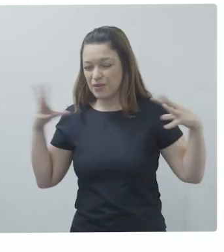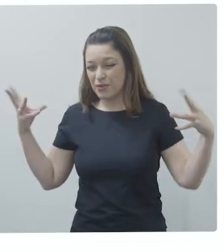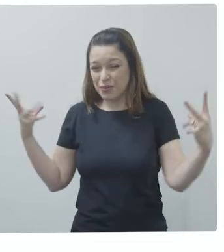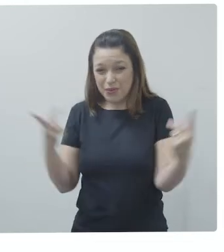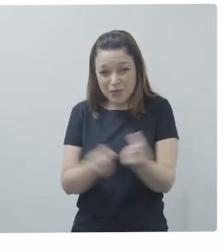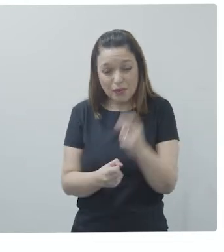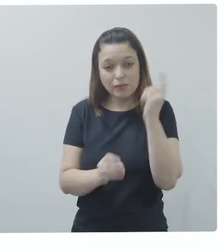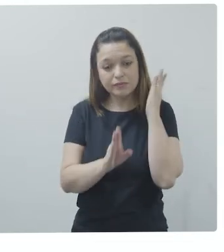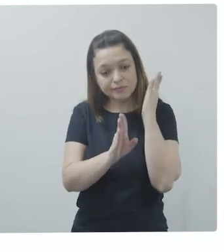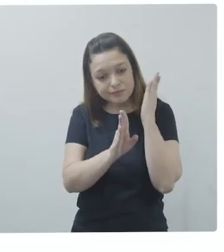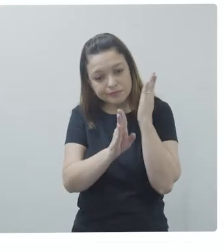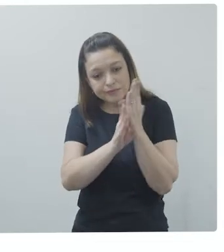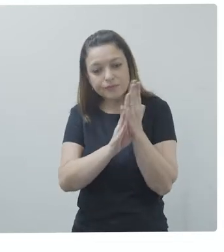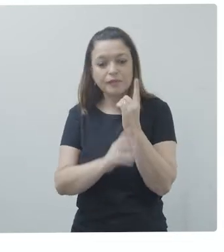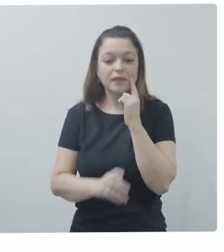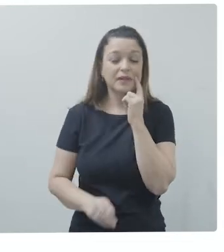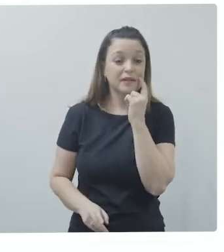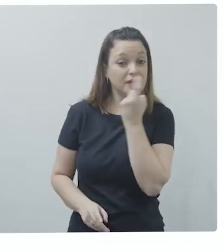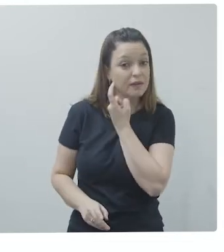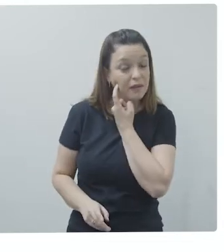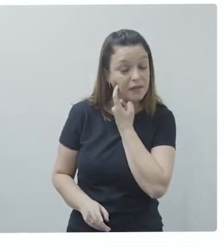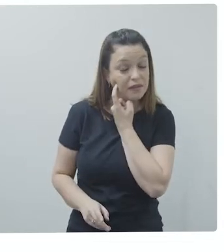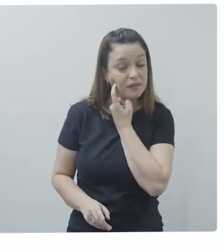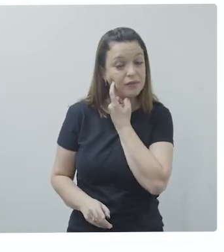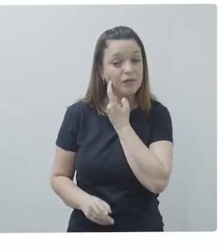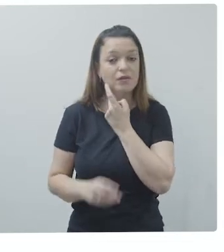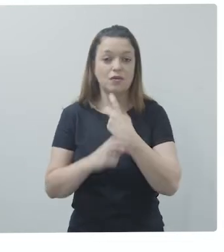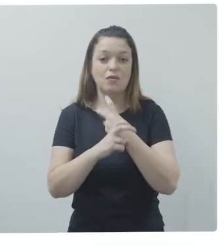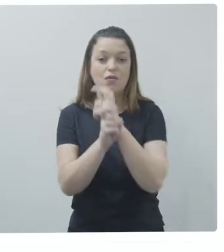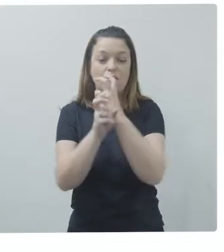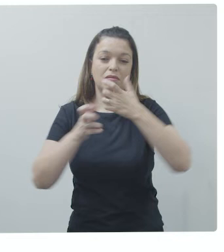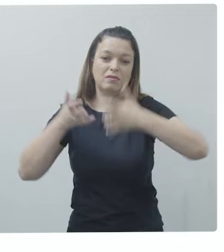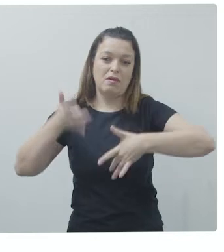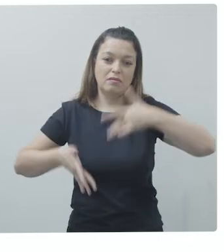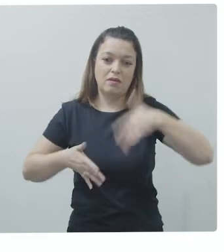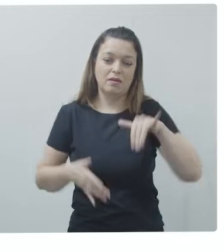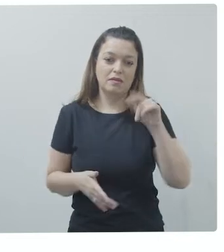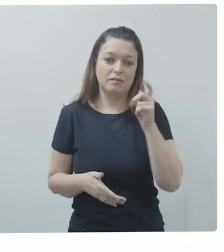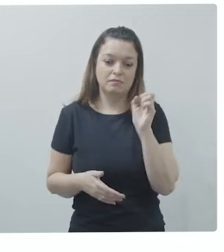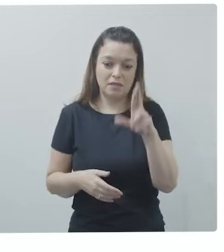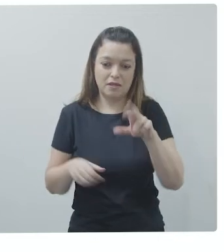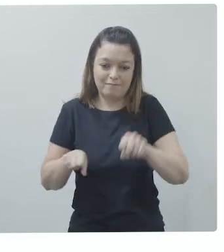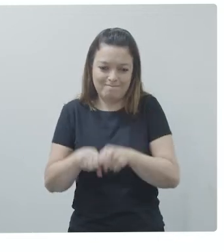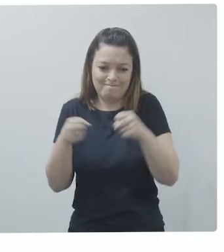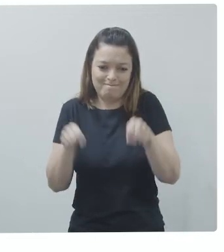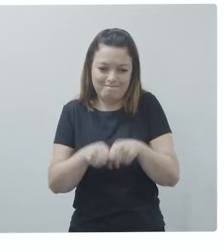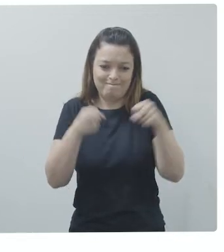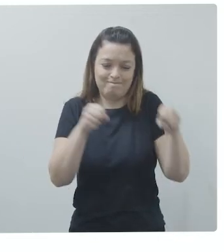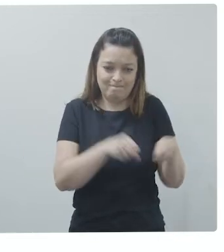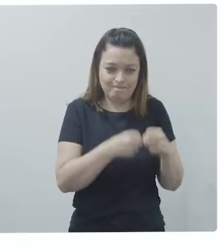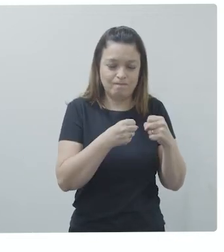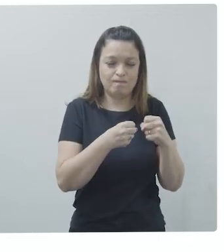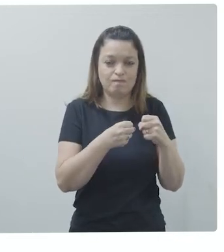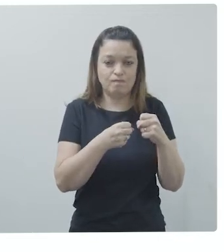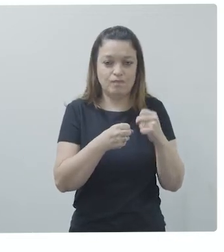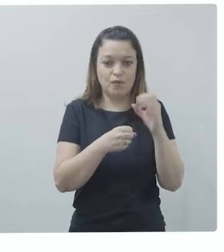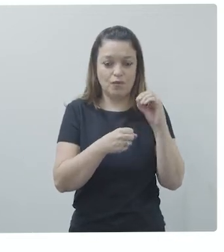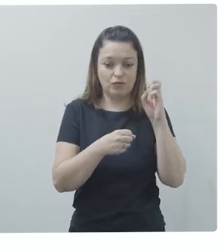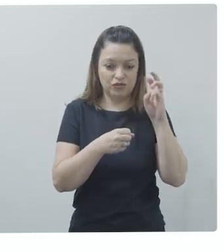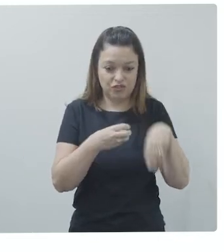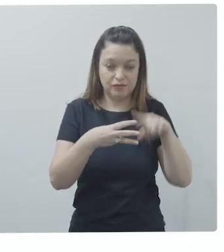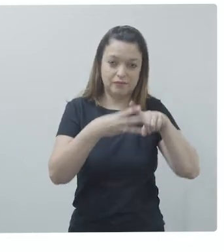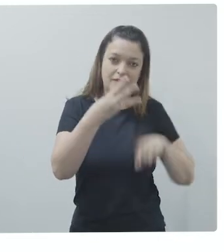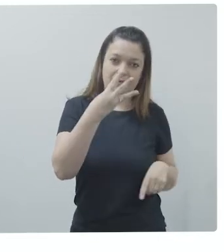a partir dos dentes e dos fragmentos de ossos de Ymir, quebrados e esmagados por Odin, Vili e